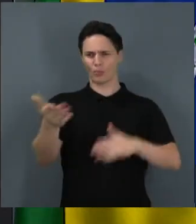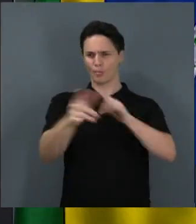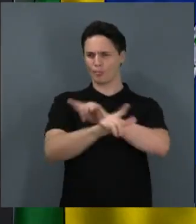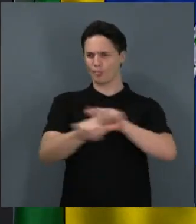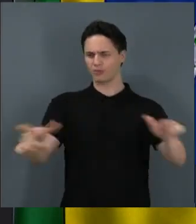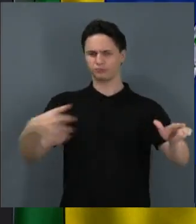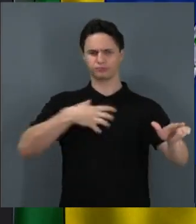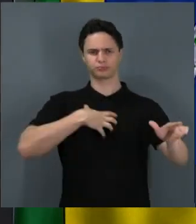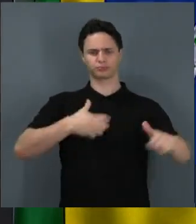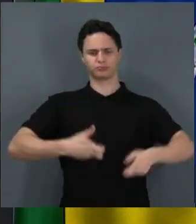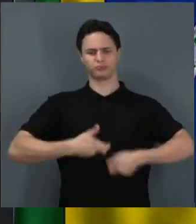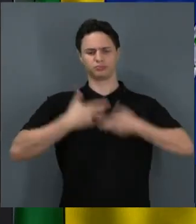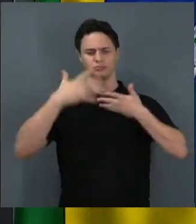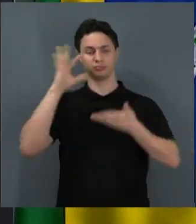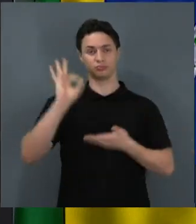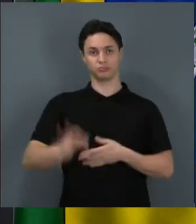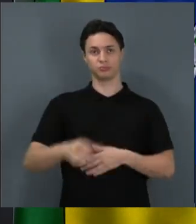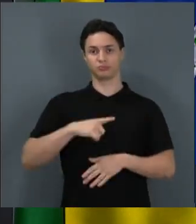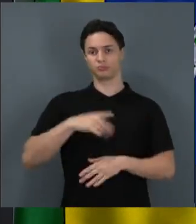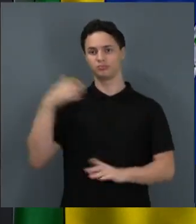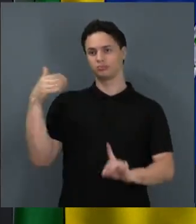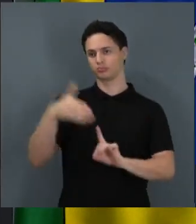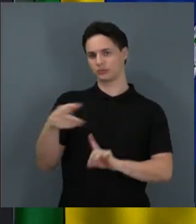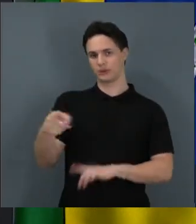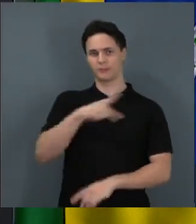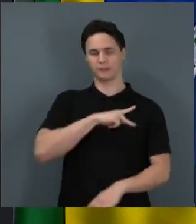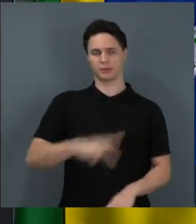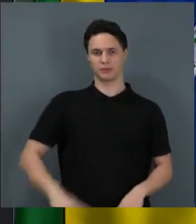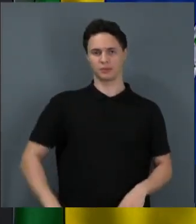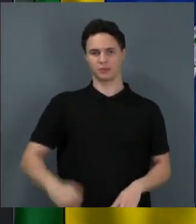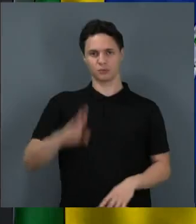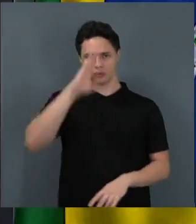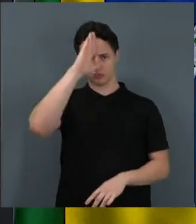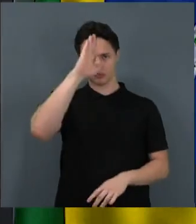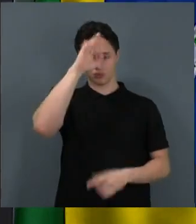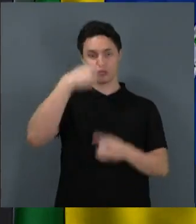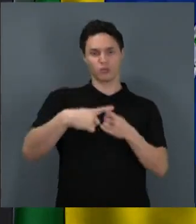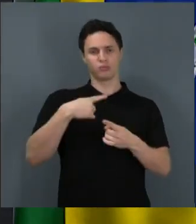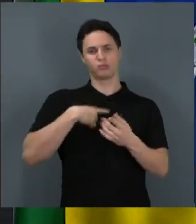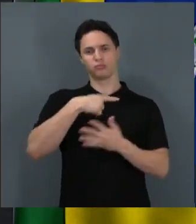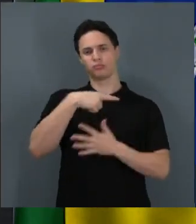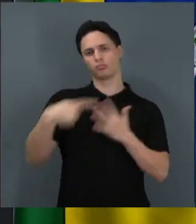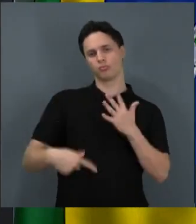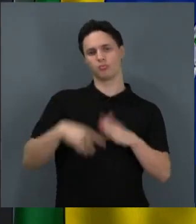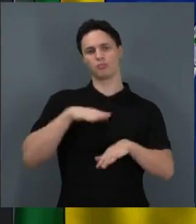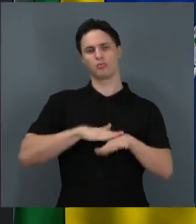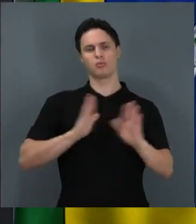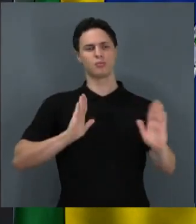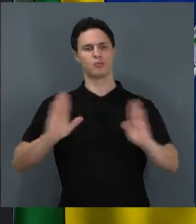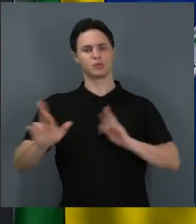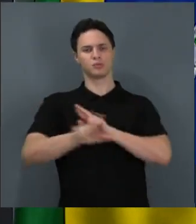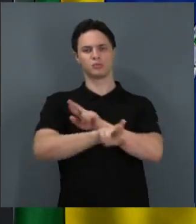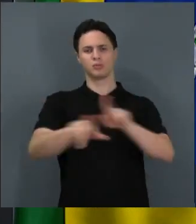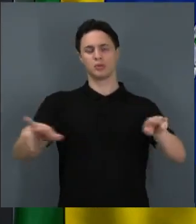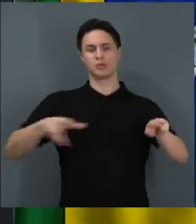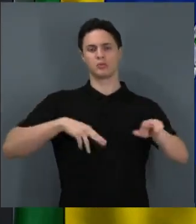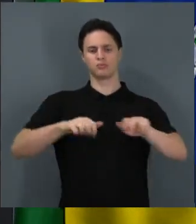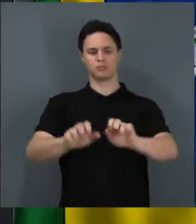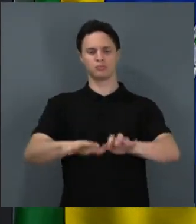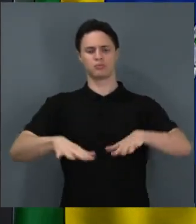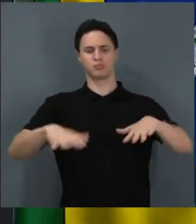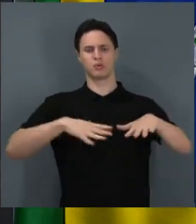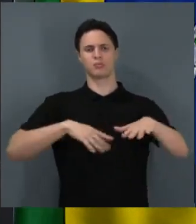sinto inspirado, inclusive, pela figura do próprio presidente Bolsonaro, que em vários momentos, em plenários